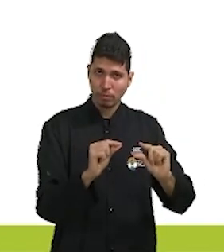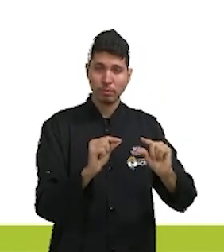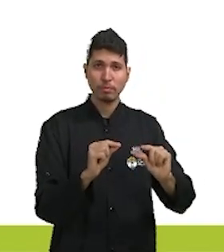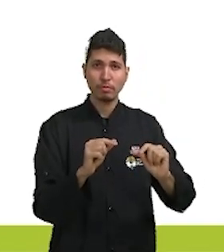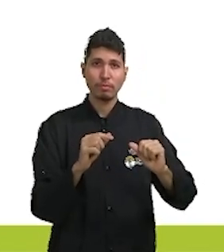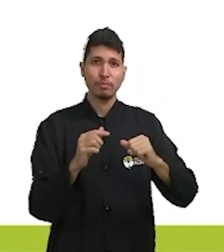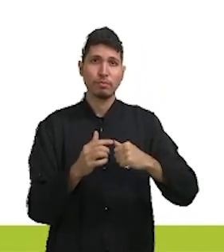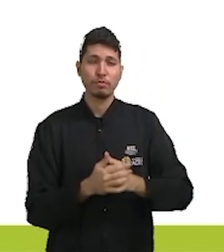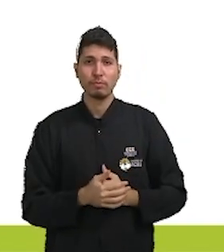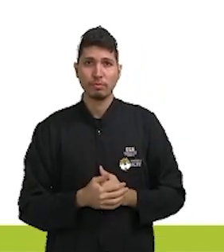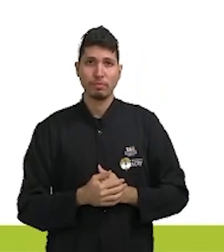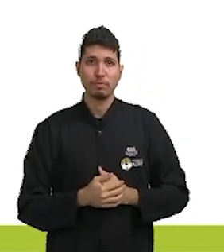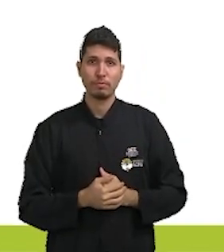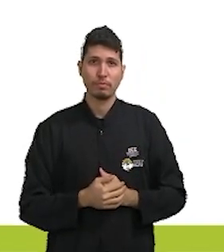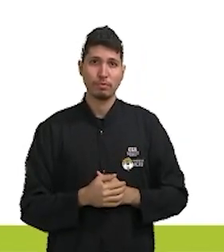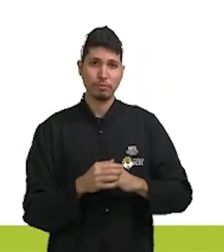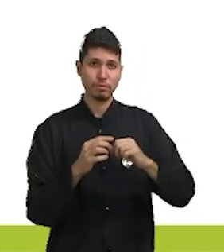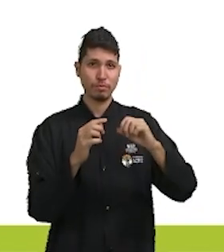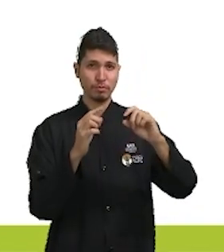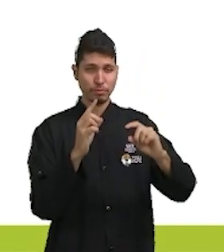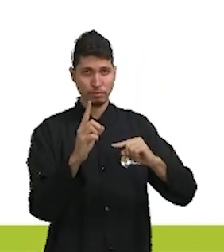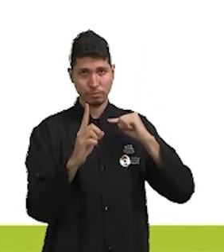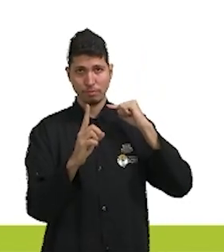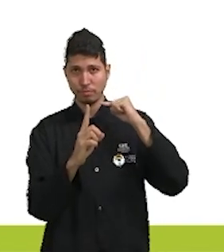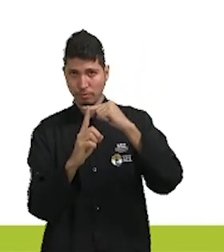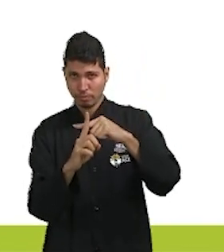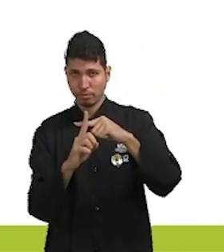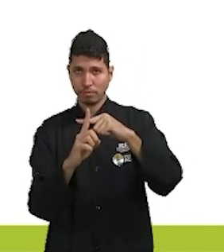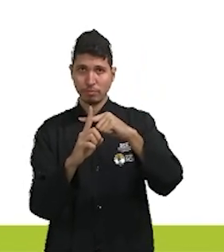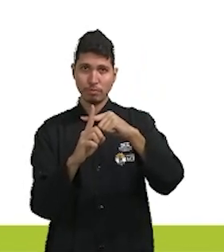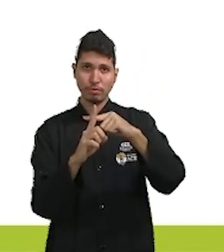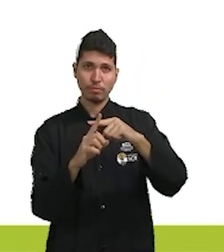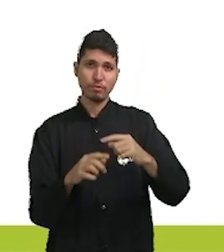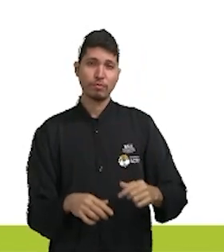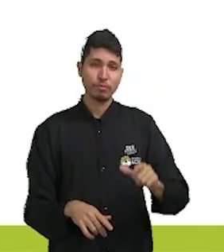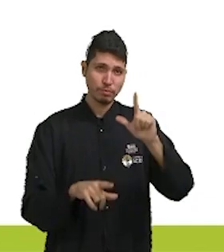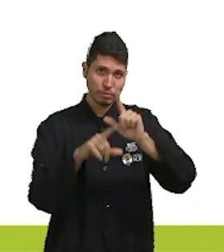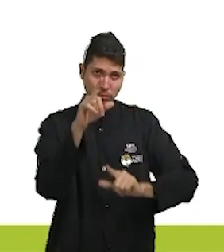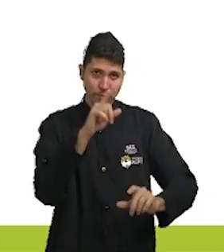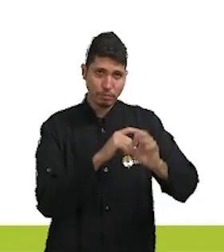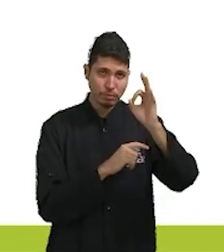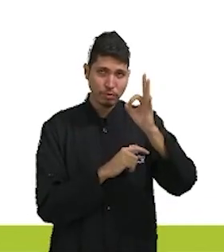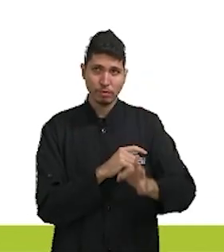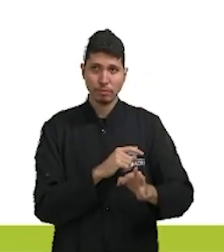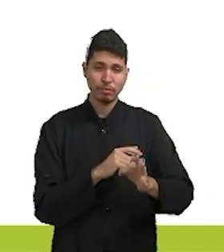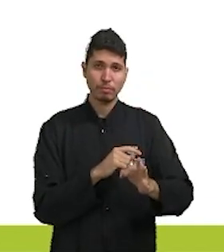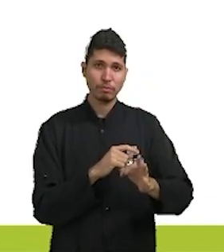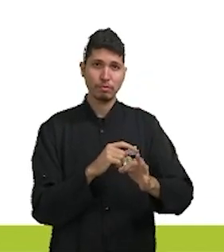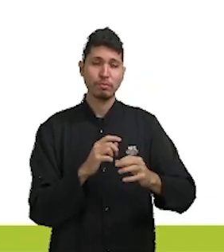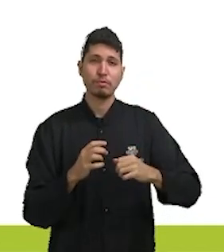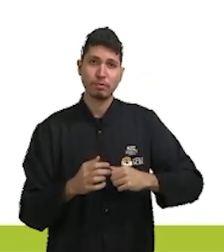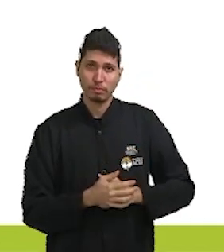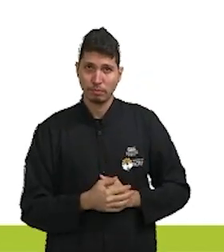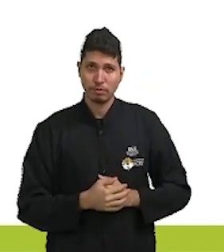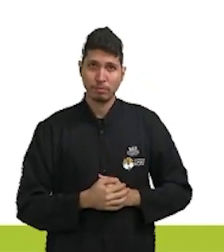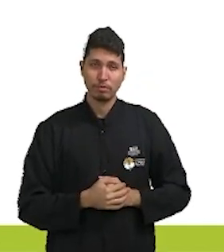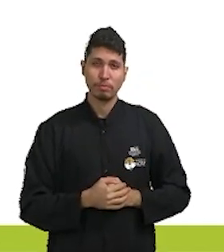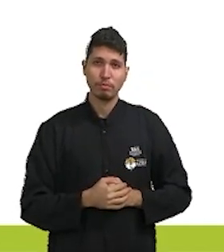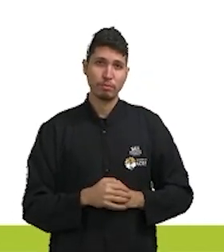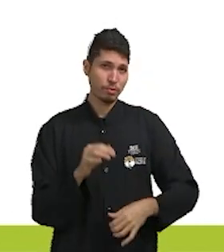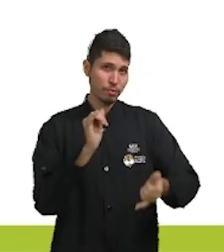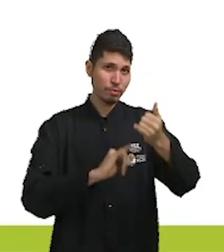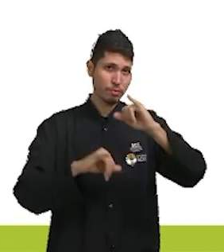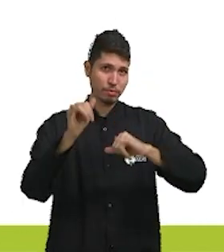Então, vai ficar com carga positiva. Então, a alternativa correta aqui seria a